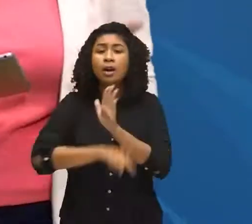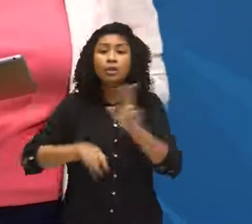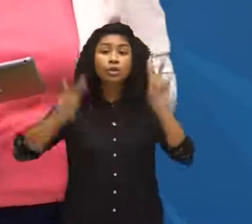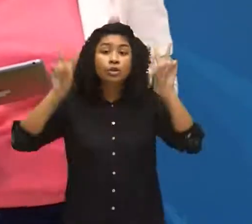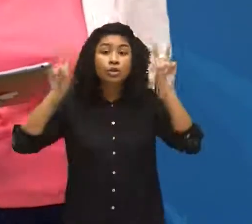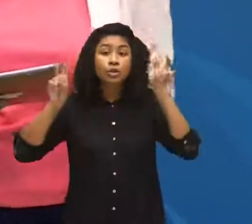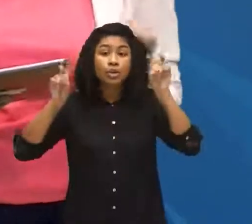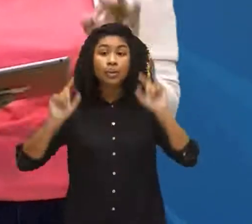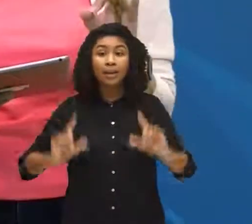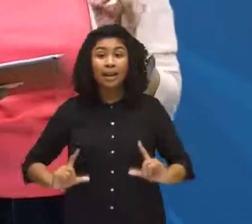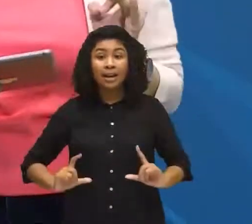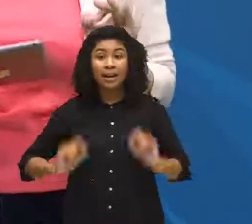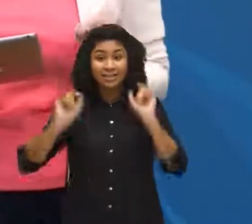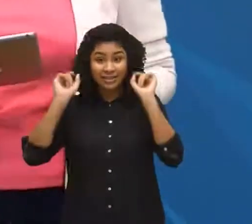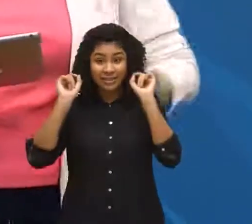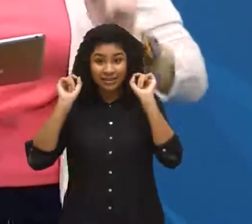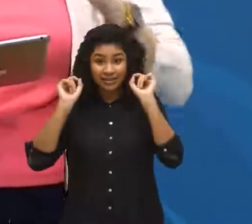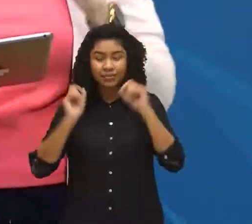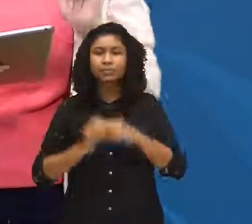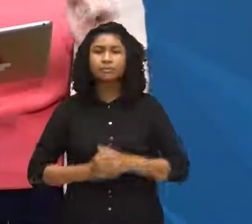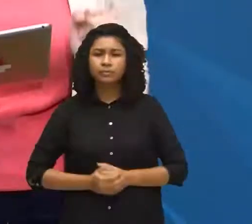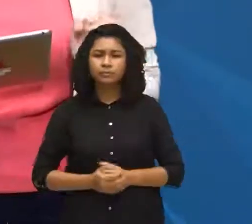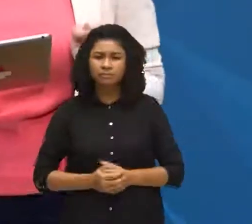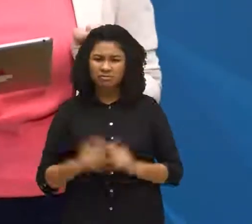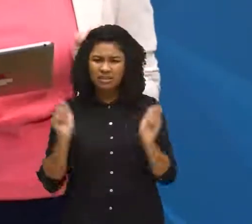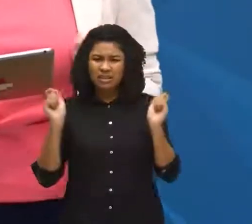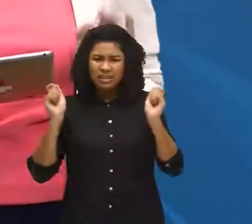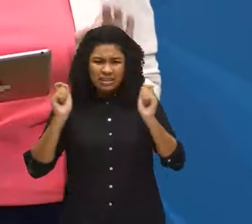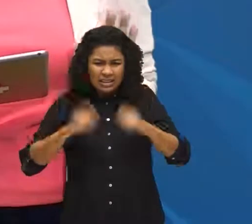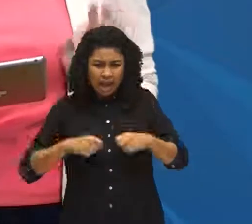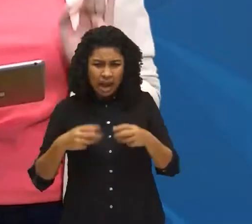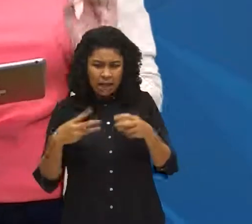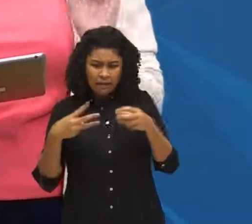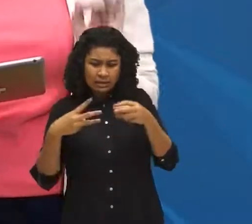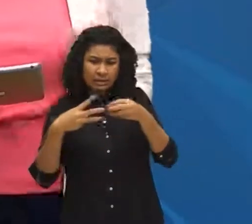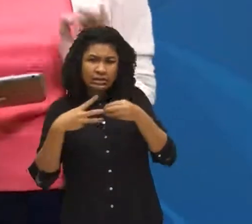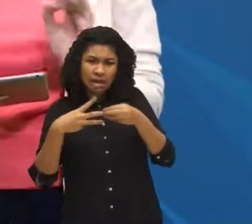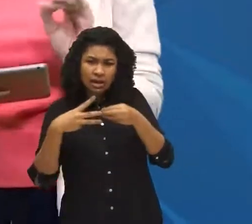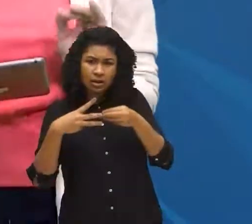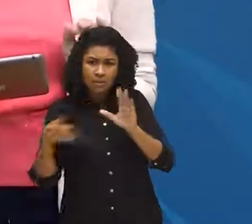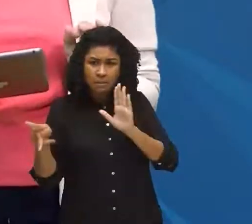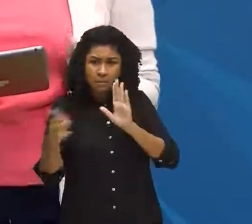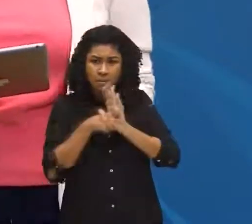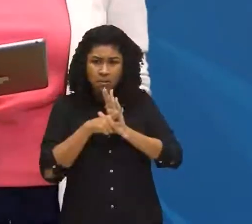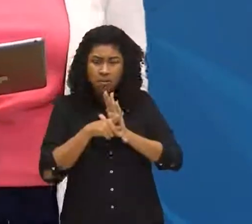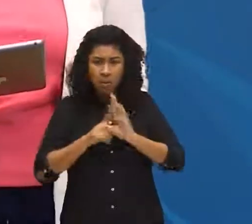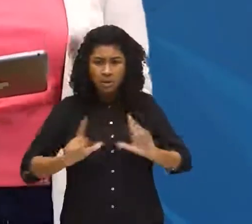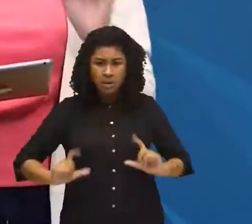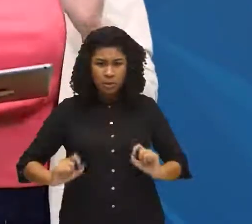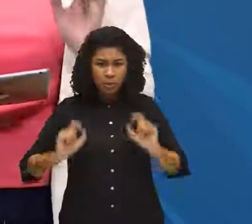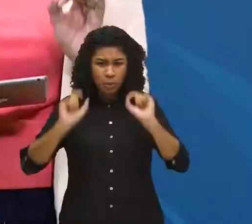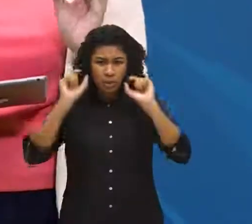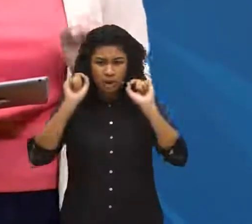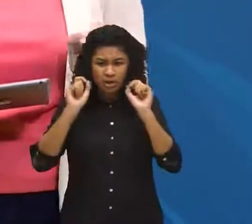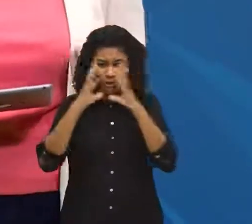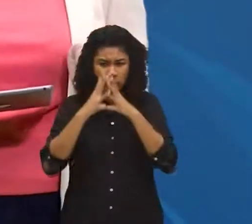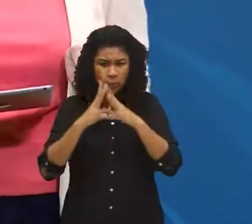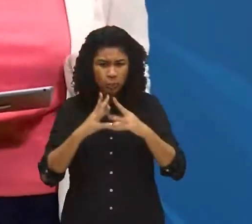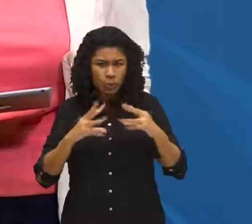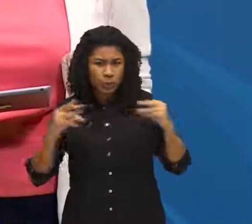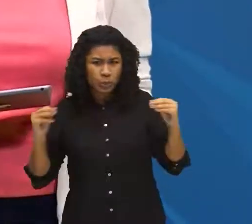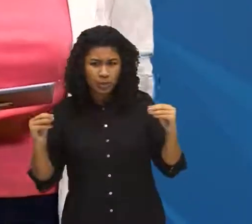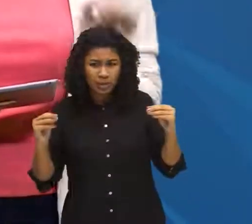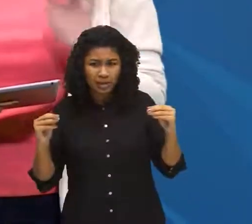a possibilidade aí de ser tratada células cancerígenas por meio de água quente de abacaxi? Você acha que